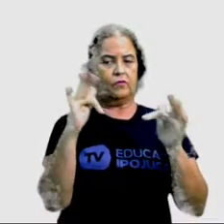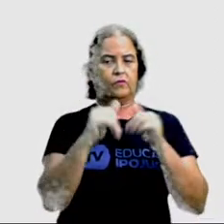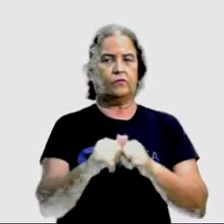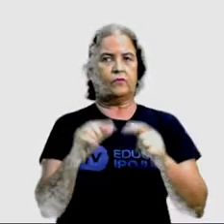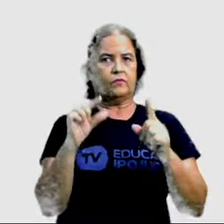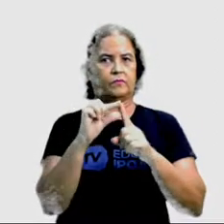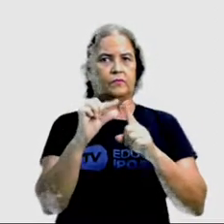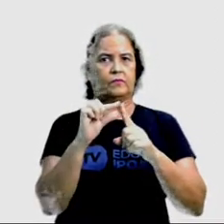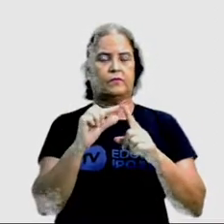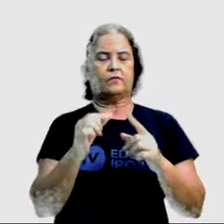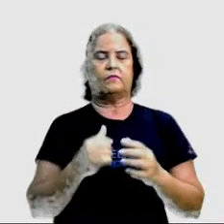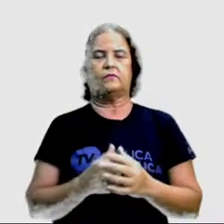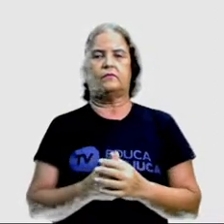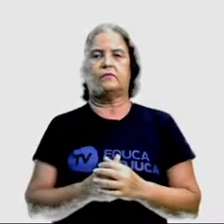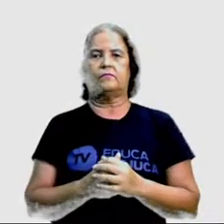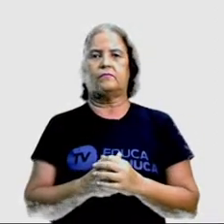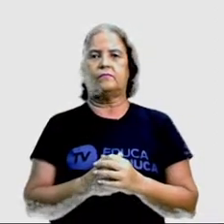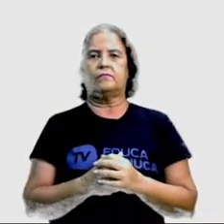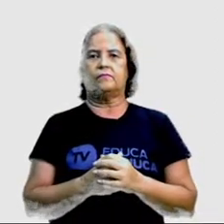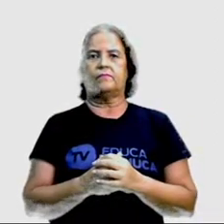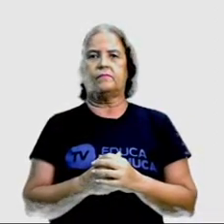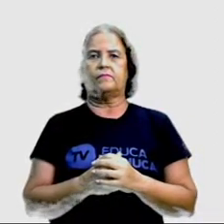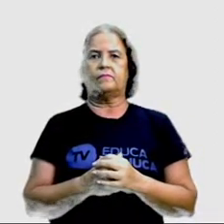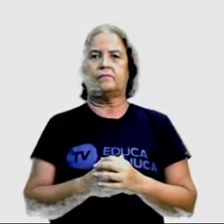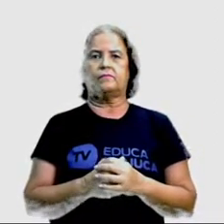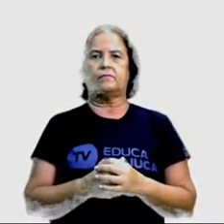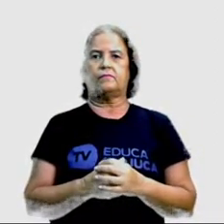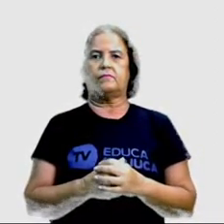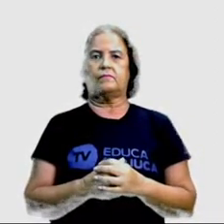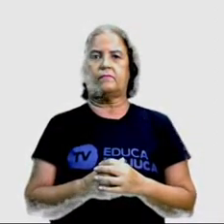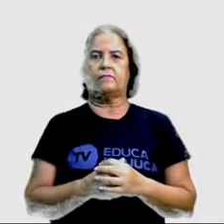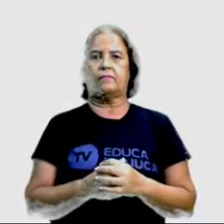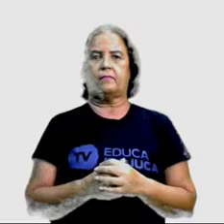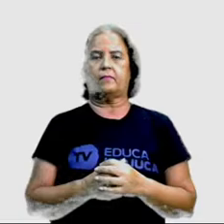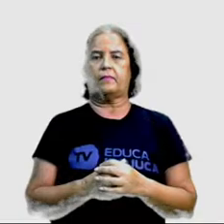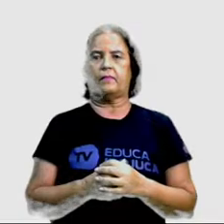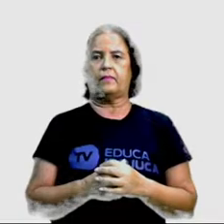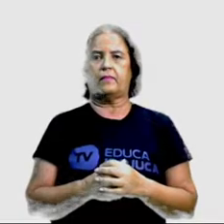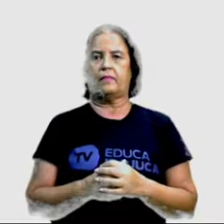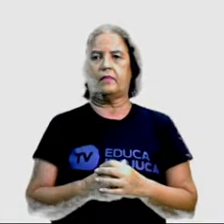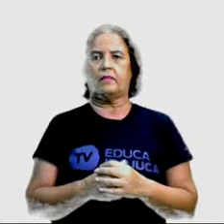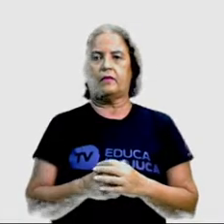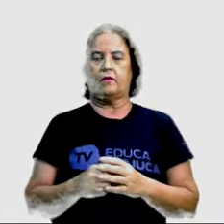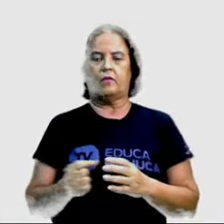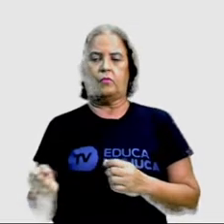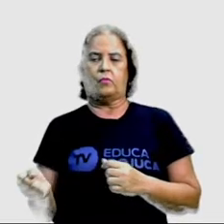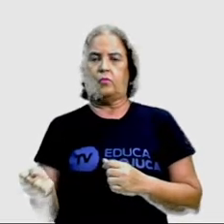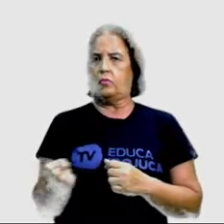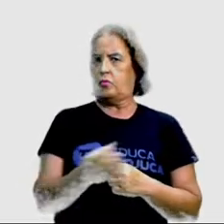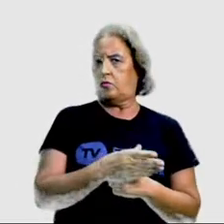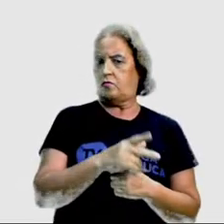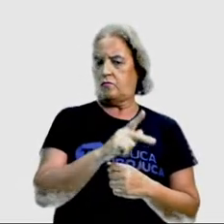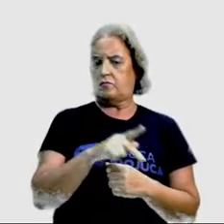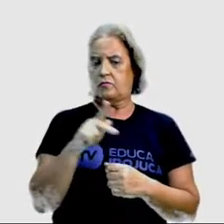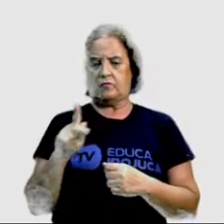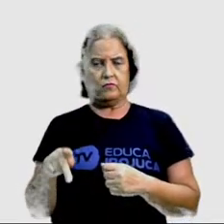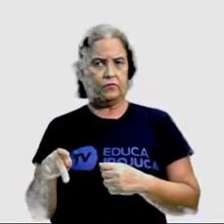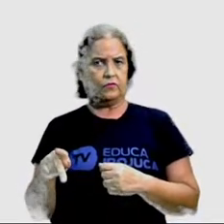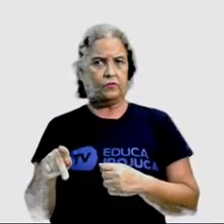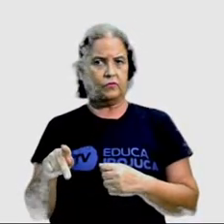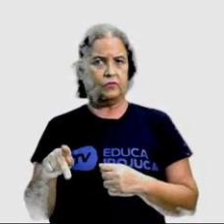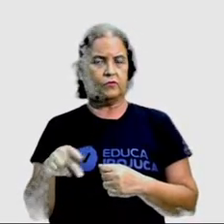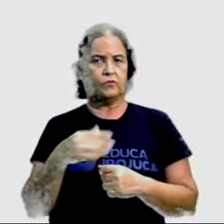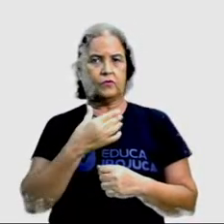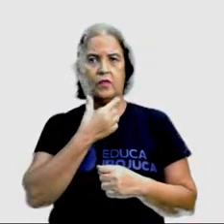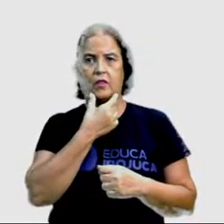teacher is nicer than the former one. Ou seja, a nova professora ou professor de inglês